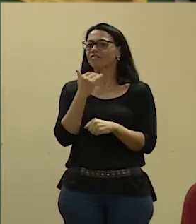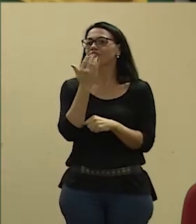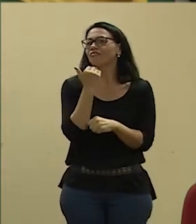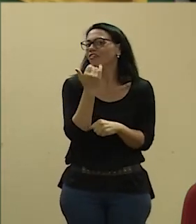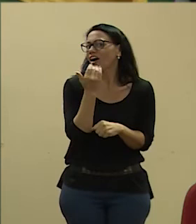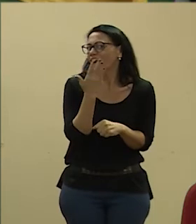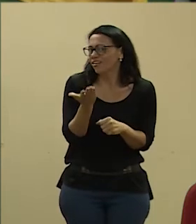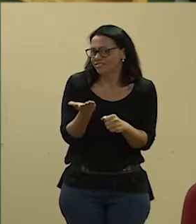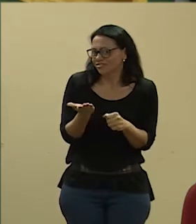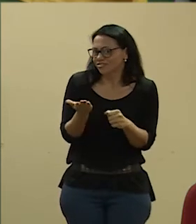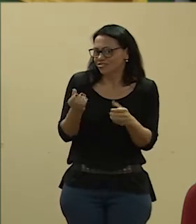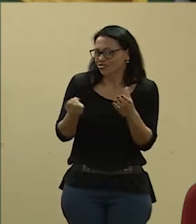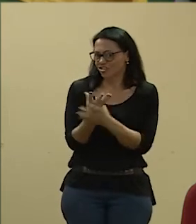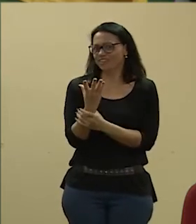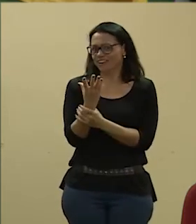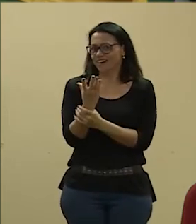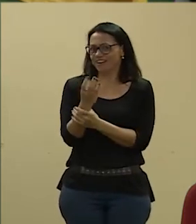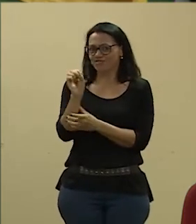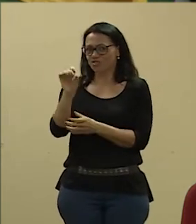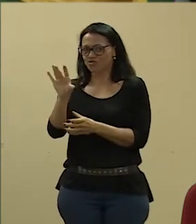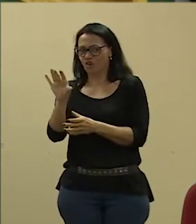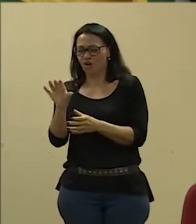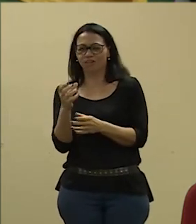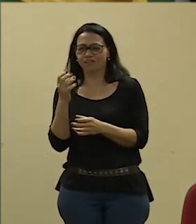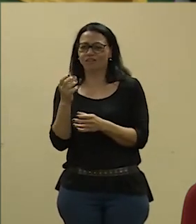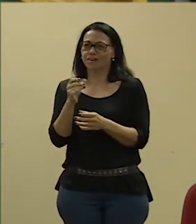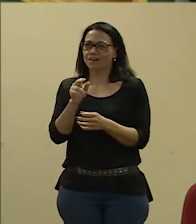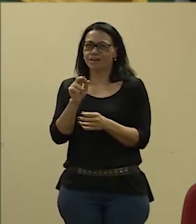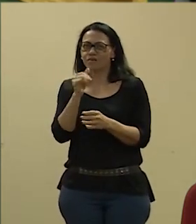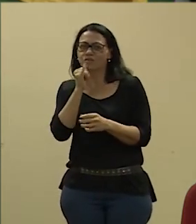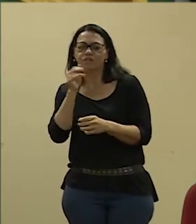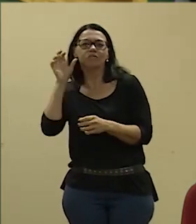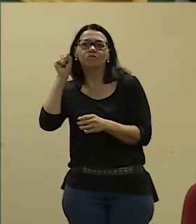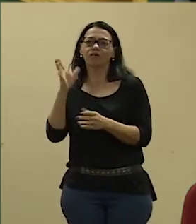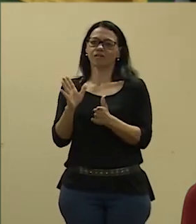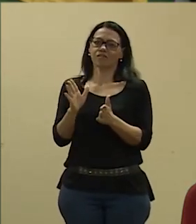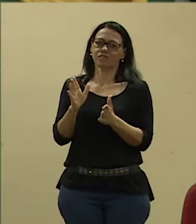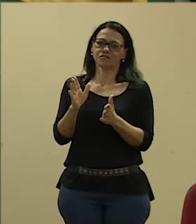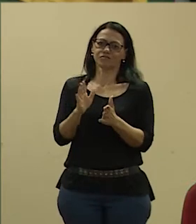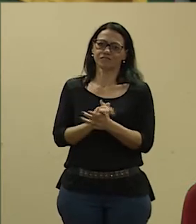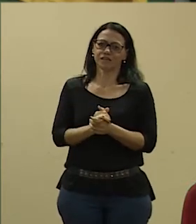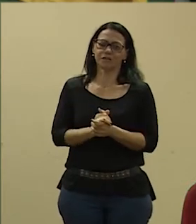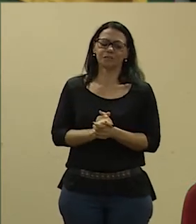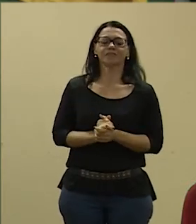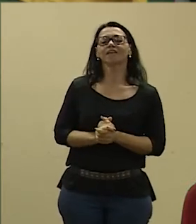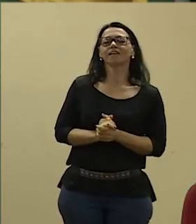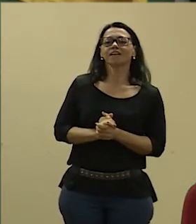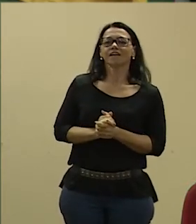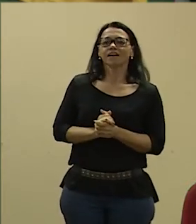como é somente o áudio somente não um ponto de vista é quantitativa e não qualitativa